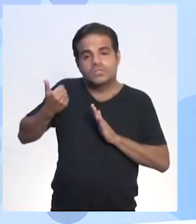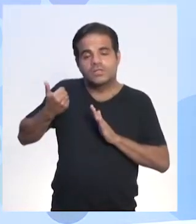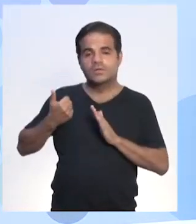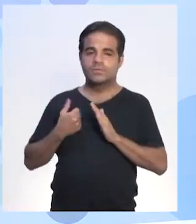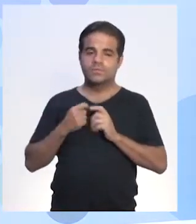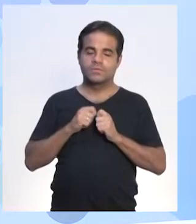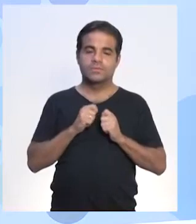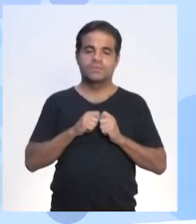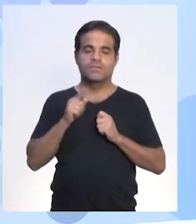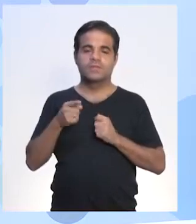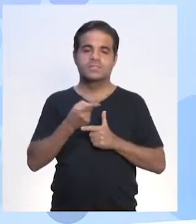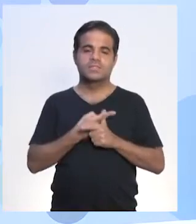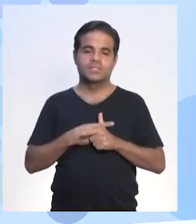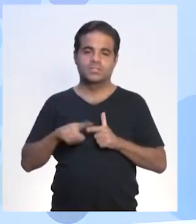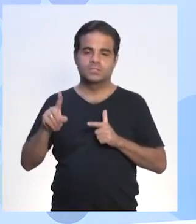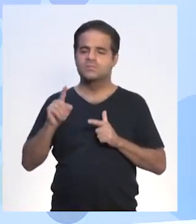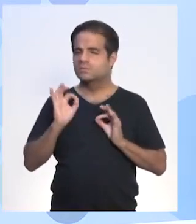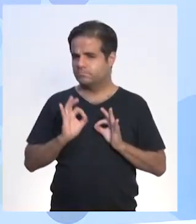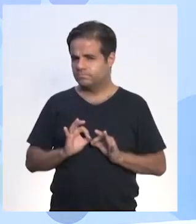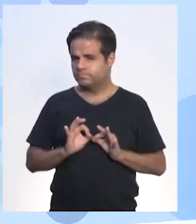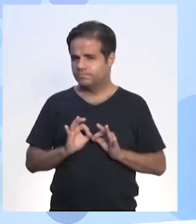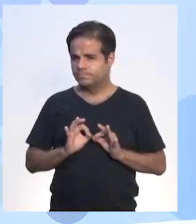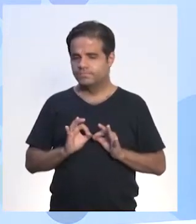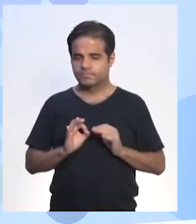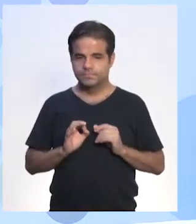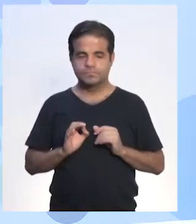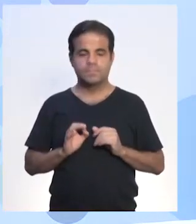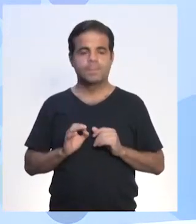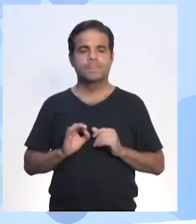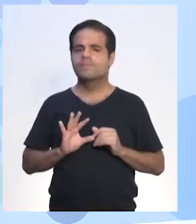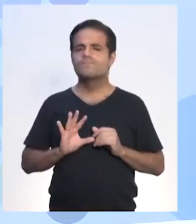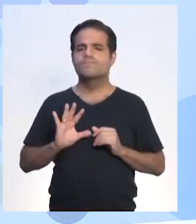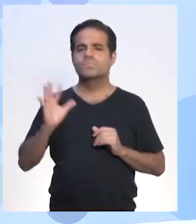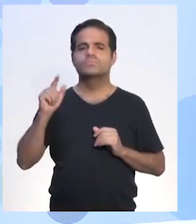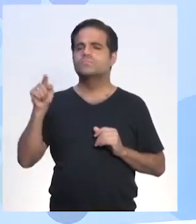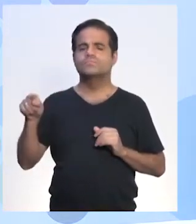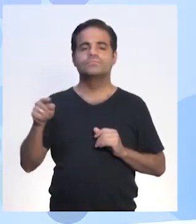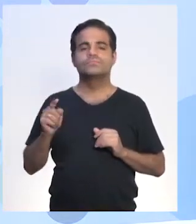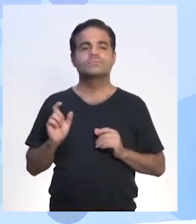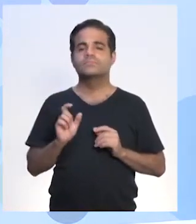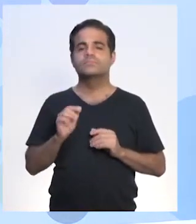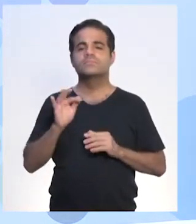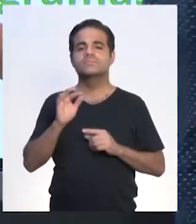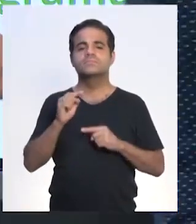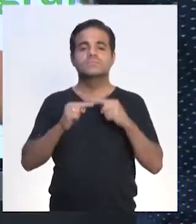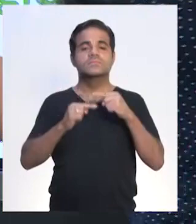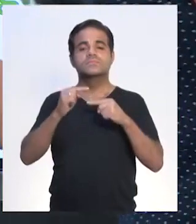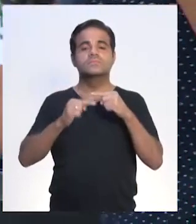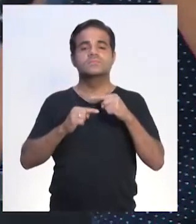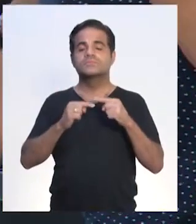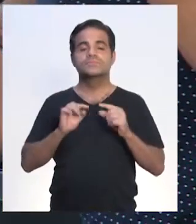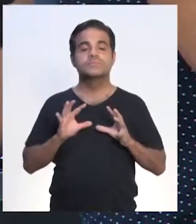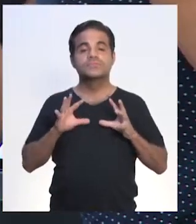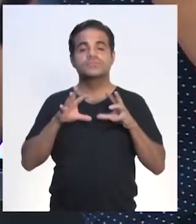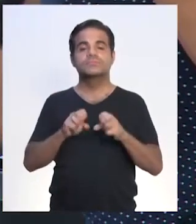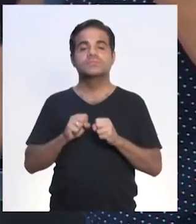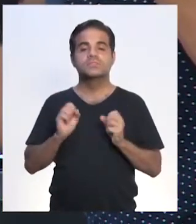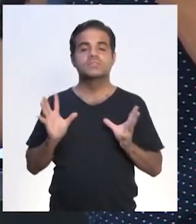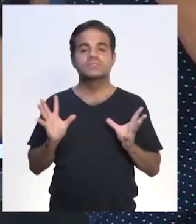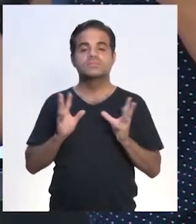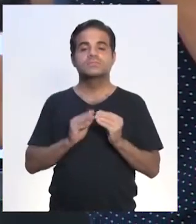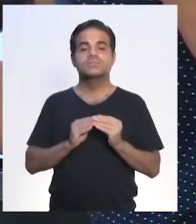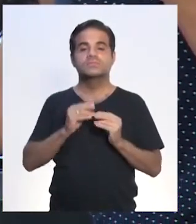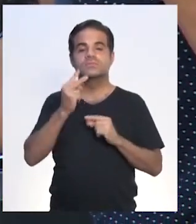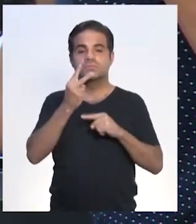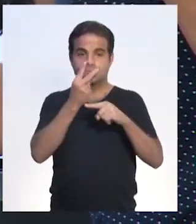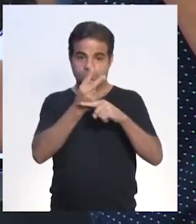eu faço essa divisão, certo? Aí, o que aconteceu aqui nessa fração? Eu peguei e simplifiquei o